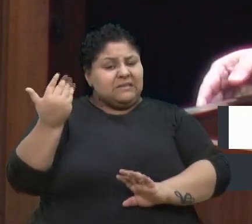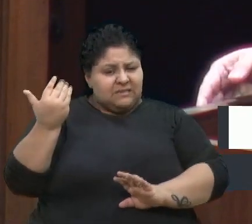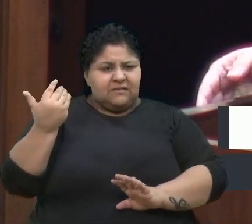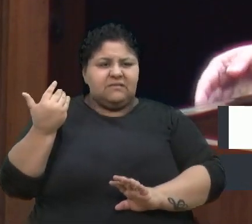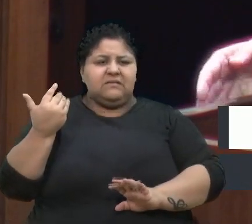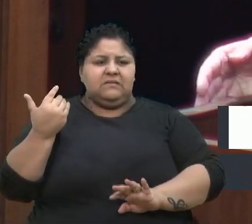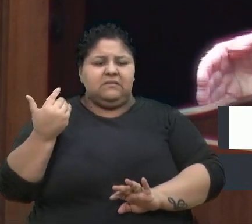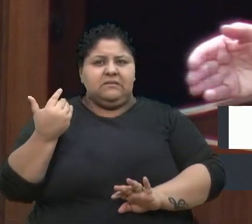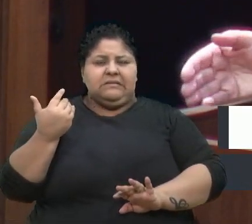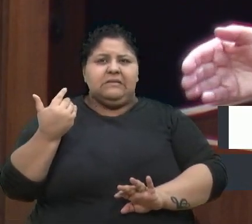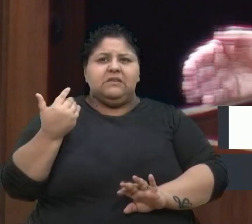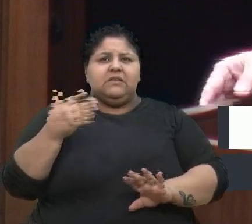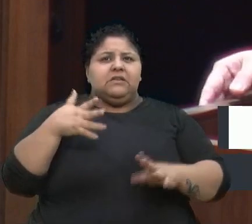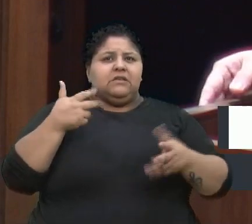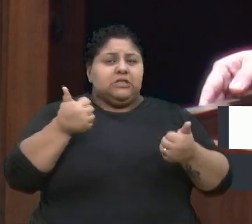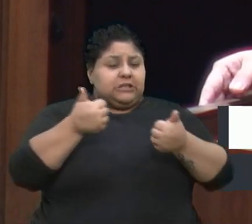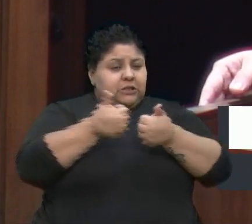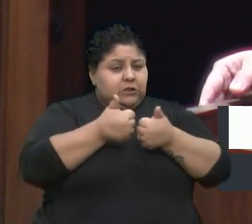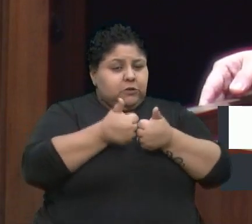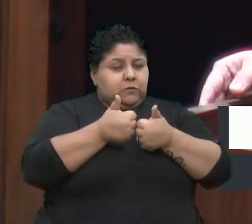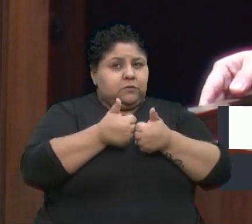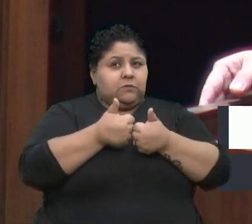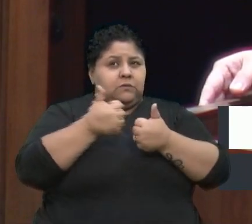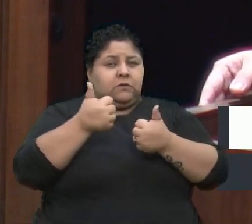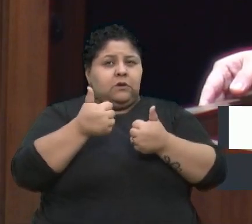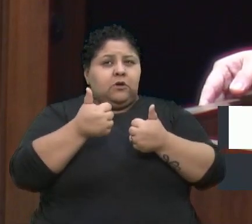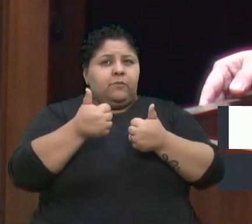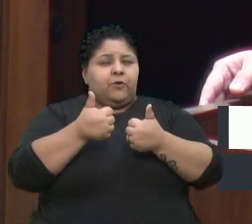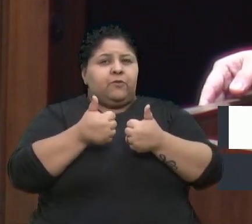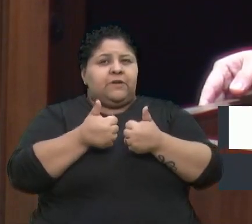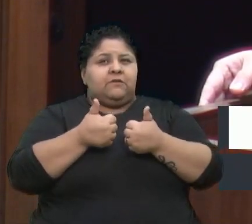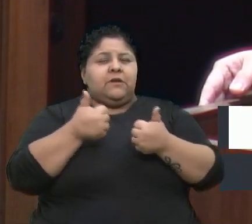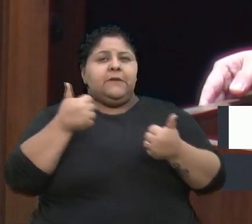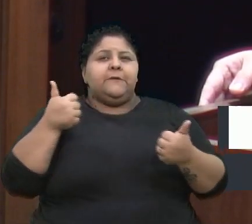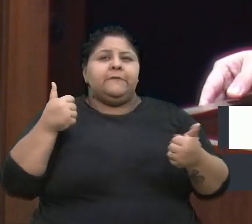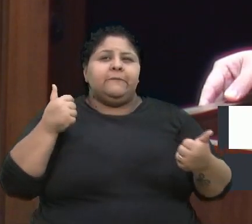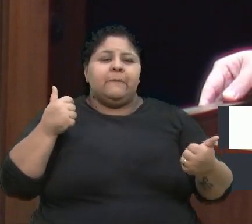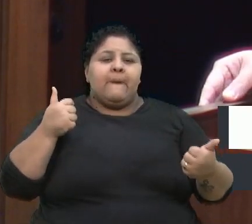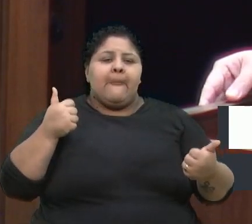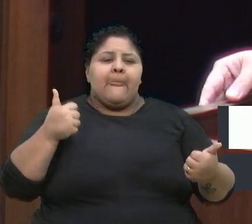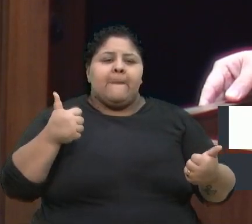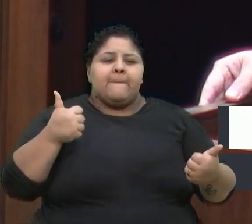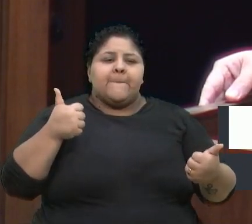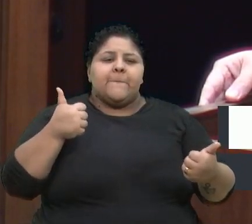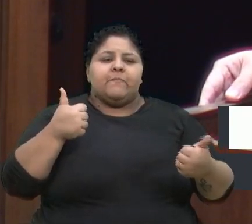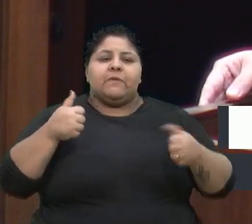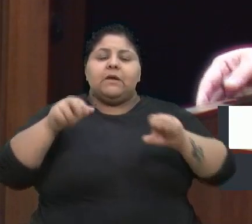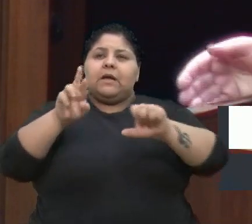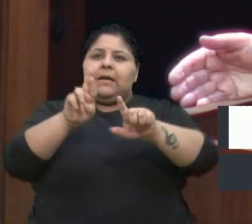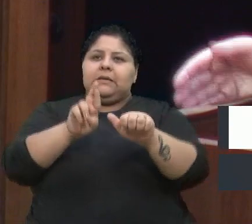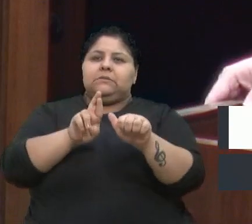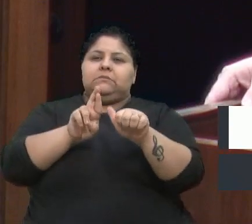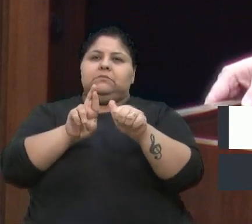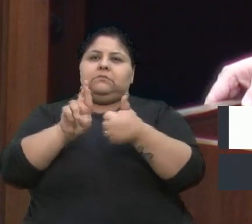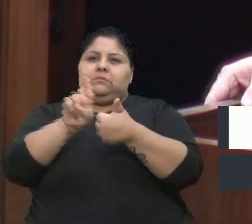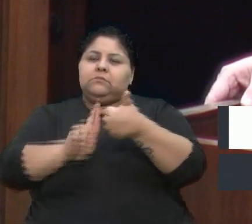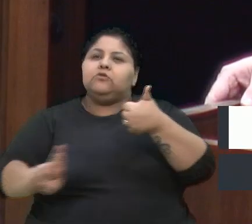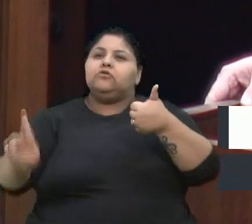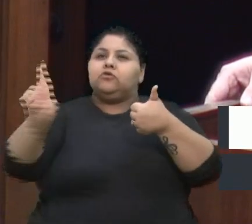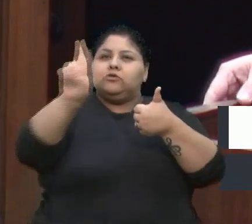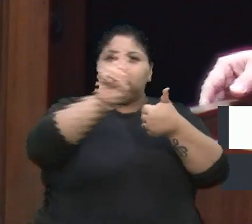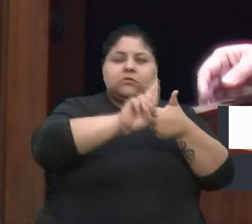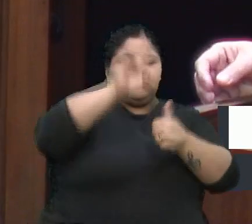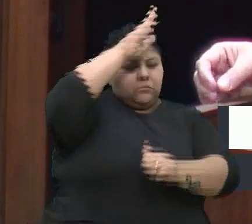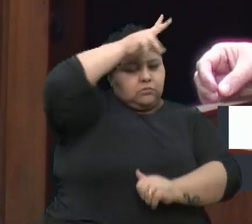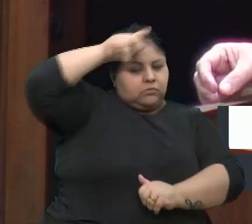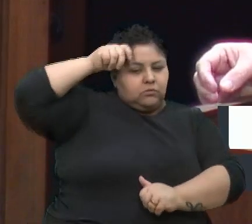então, junto com a Procuradoria do município, assinamos vamos dizer, o fim do processo, né, o